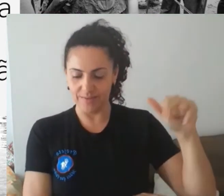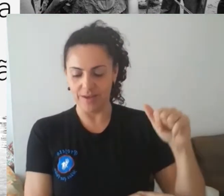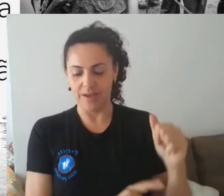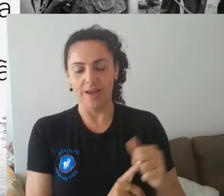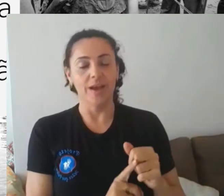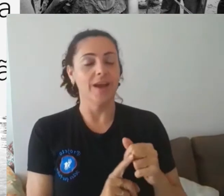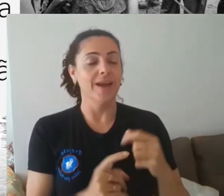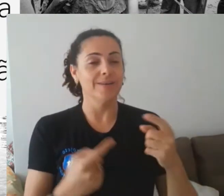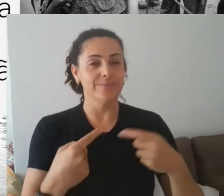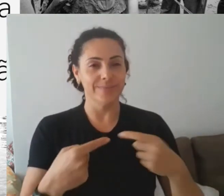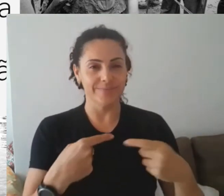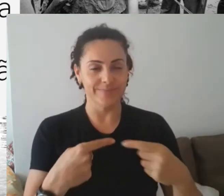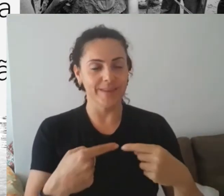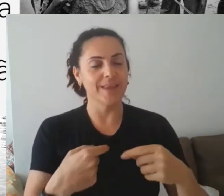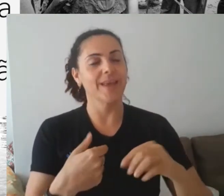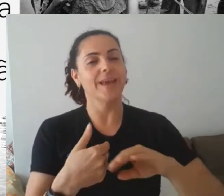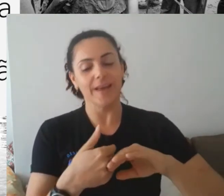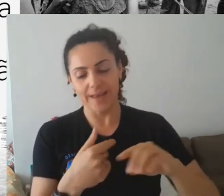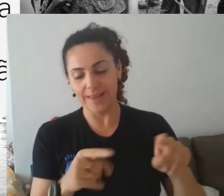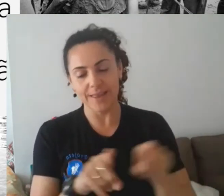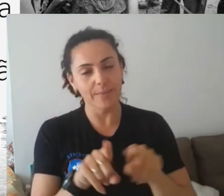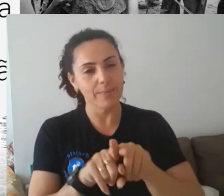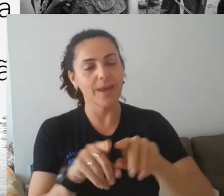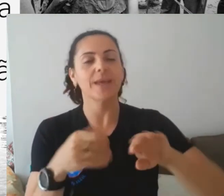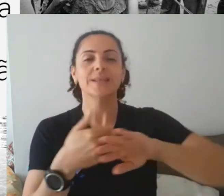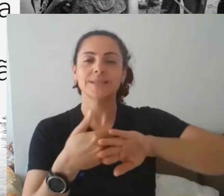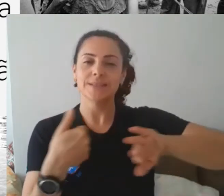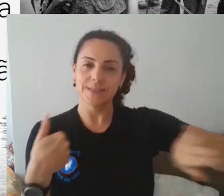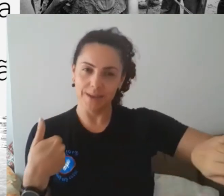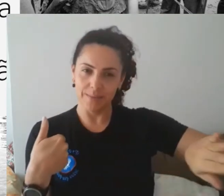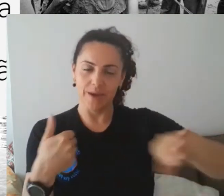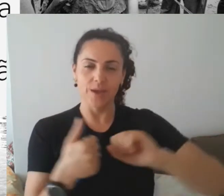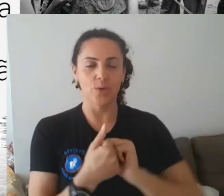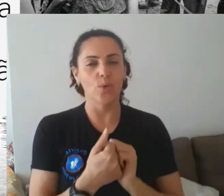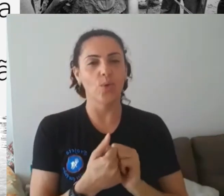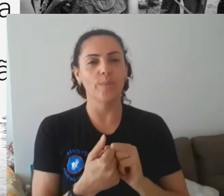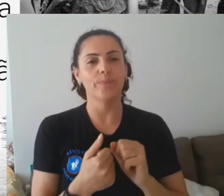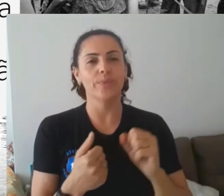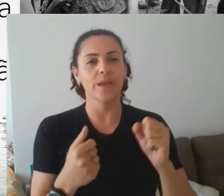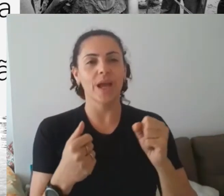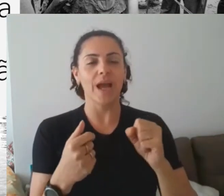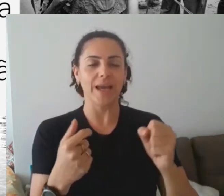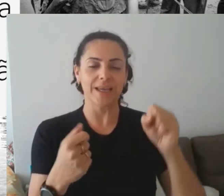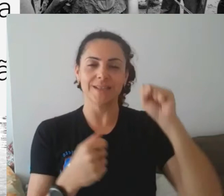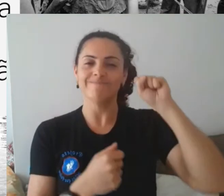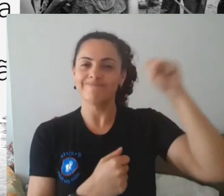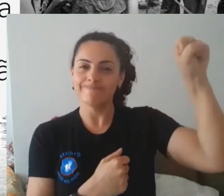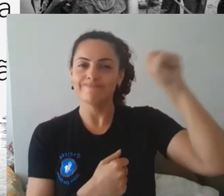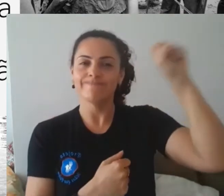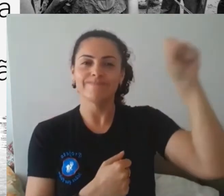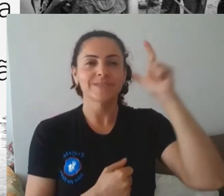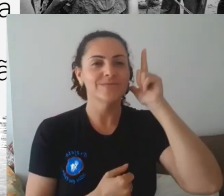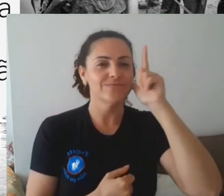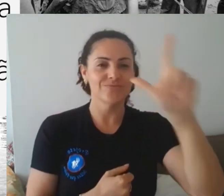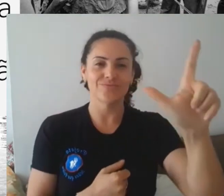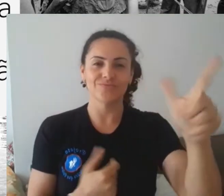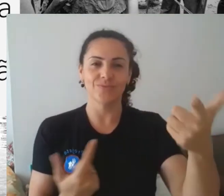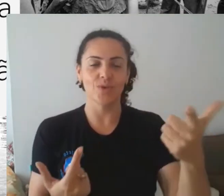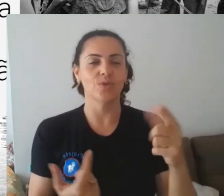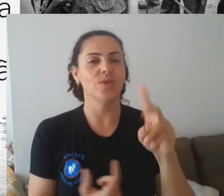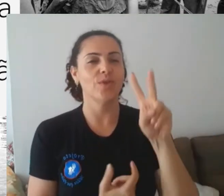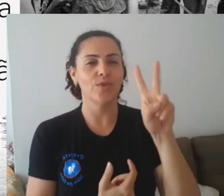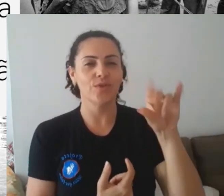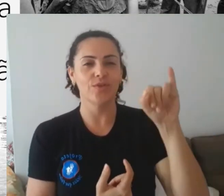parte, né, socialista e capitalista, e no final das contas quem acabou ganhando foi a União Soviética, né, onde até hoje o Vietnã se